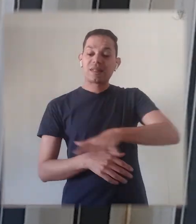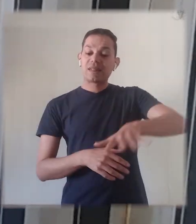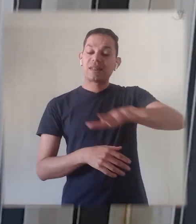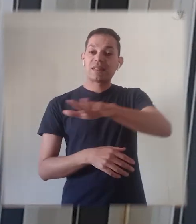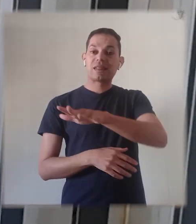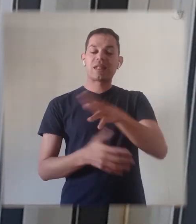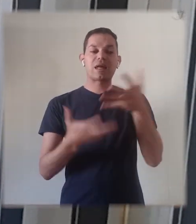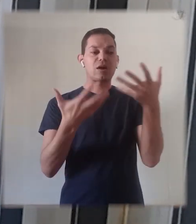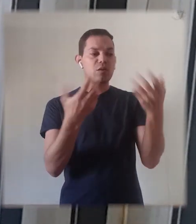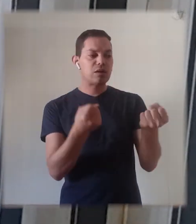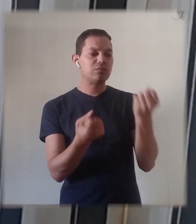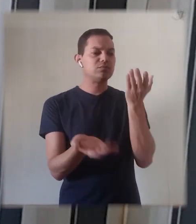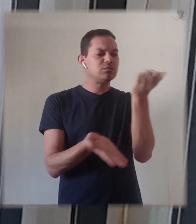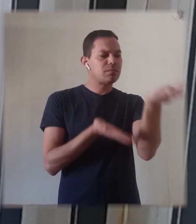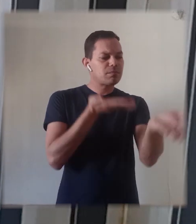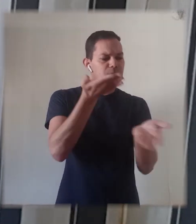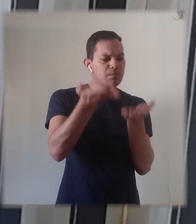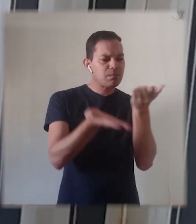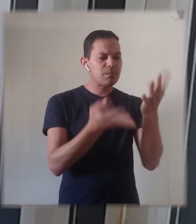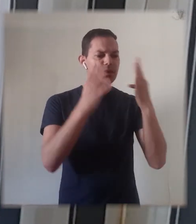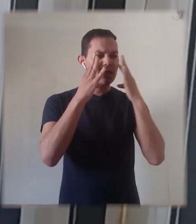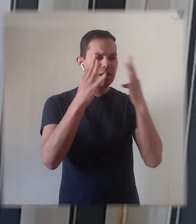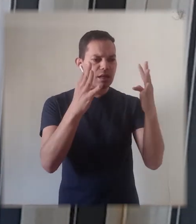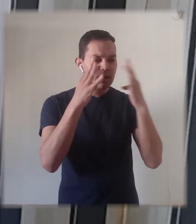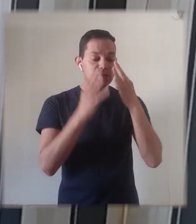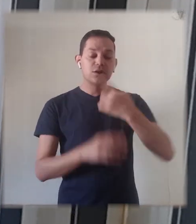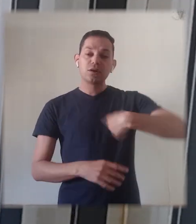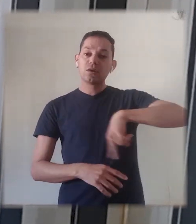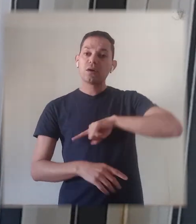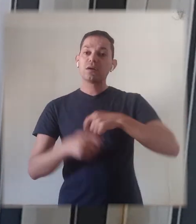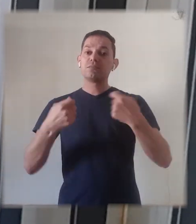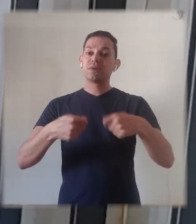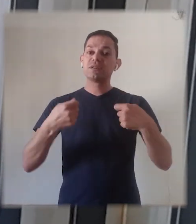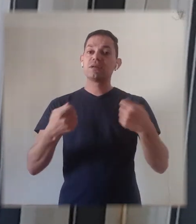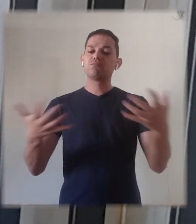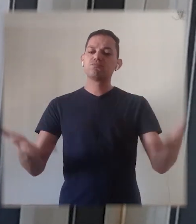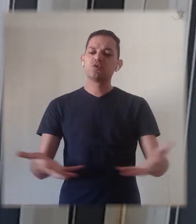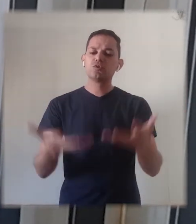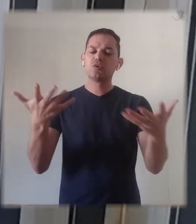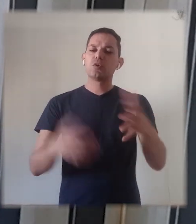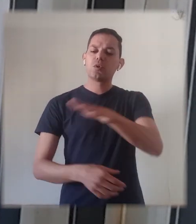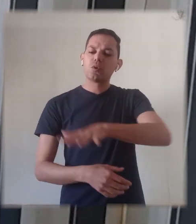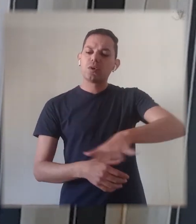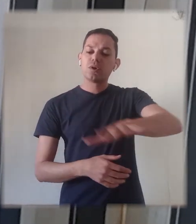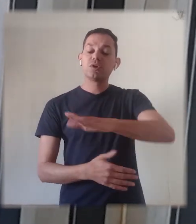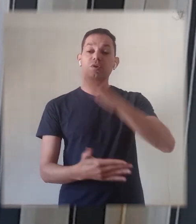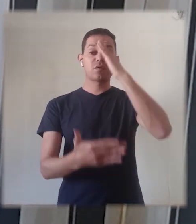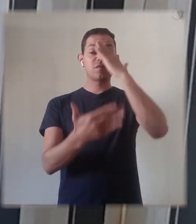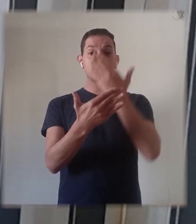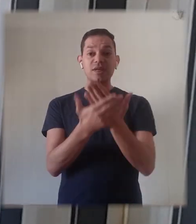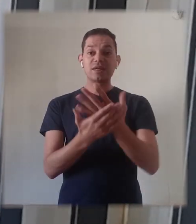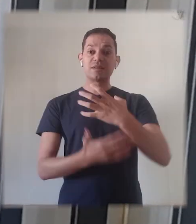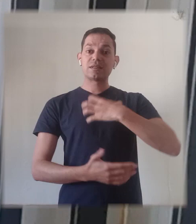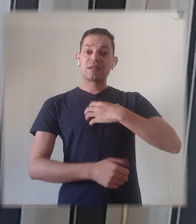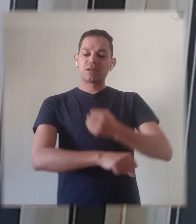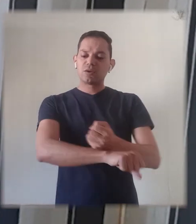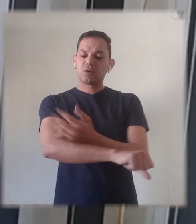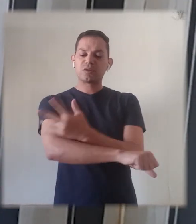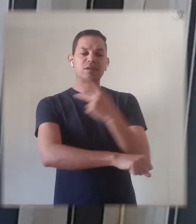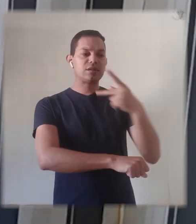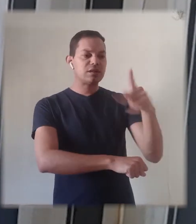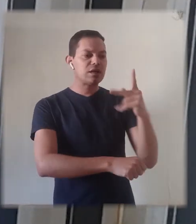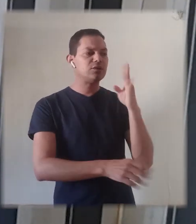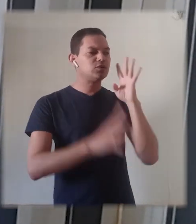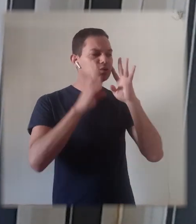dessa questão do acolhimento, do reconhecimento das emoções, da gente poder estimular um ambiente, né, de confiança em que essas